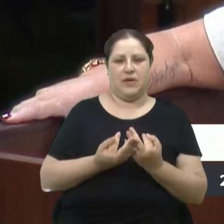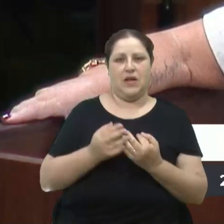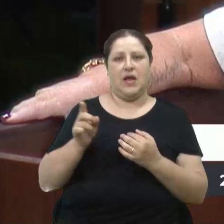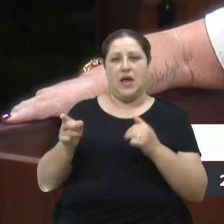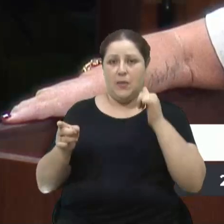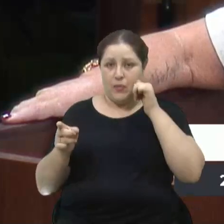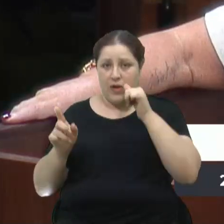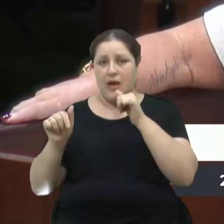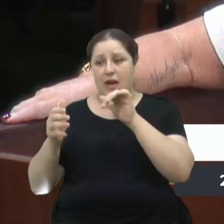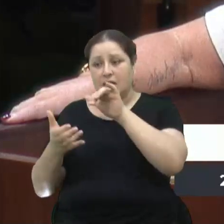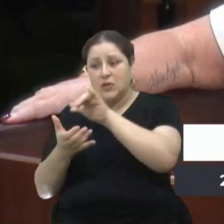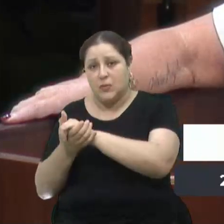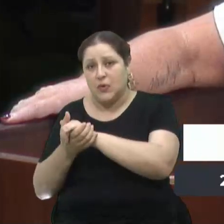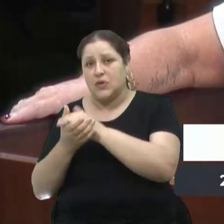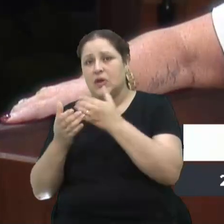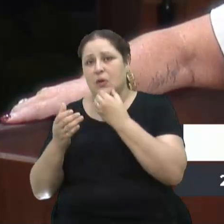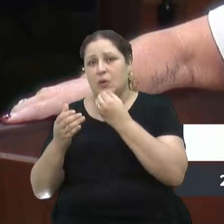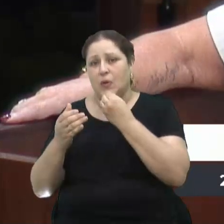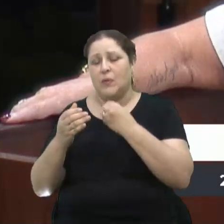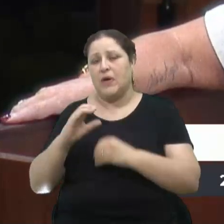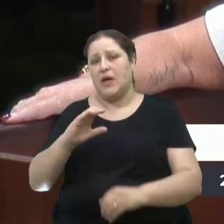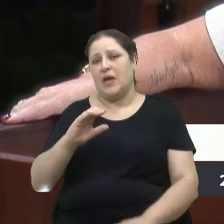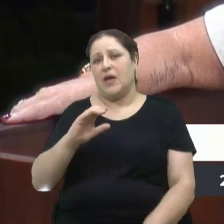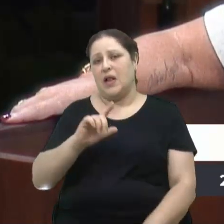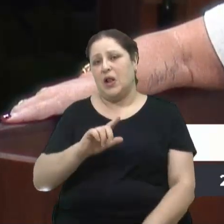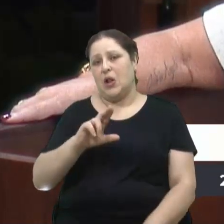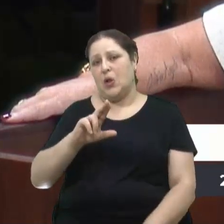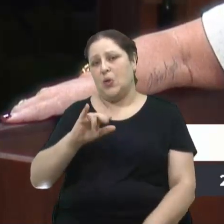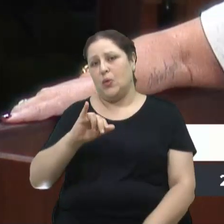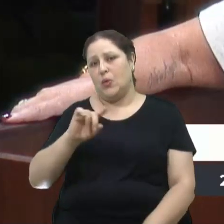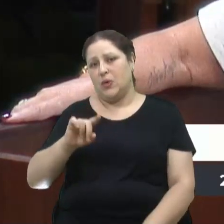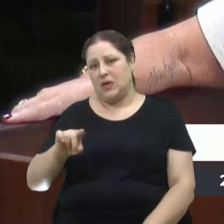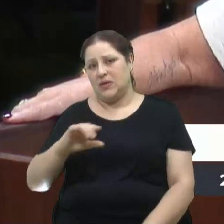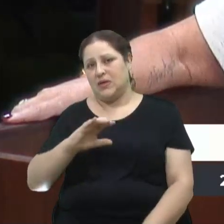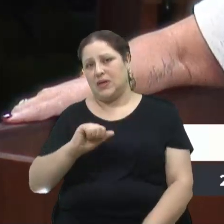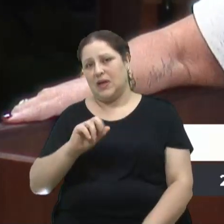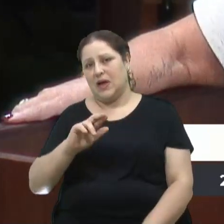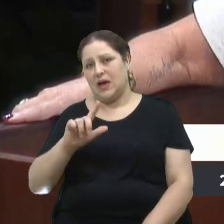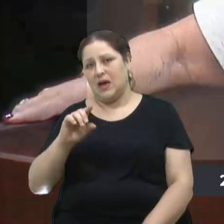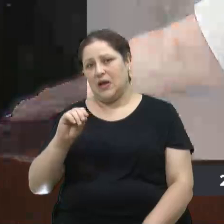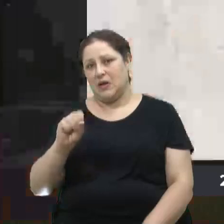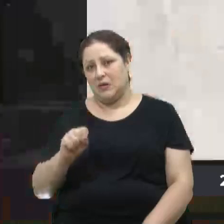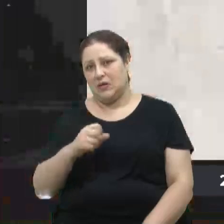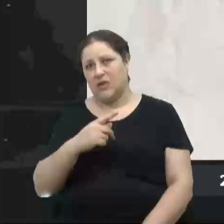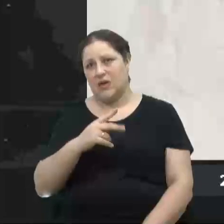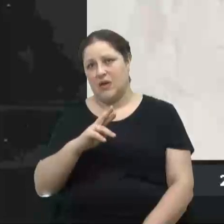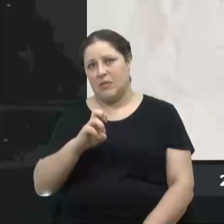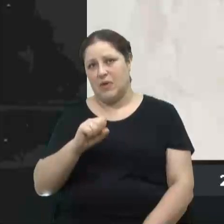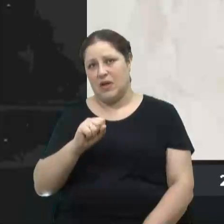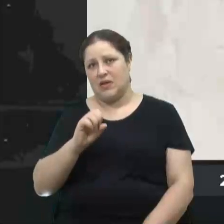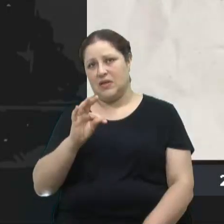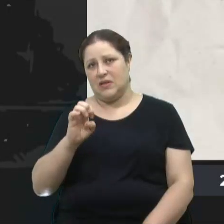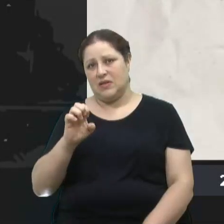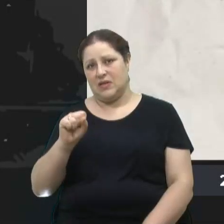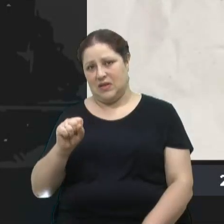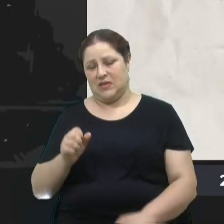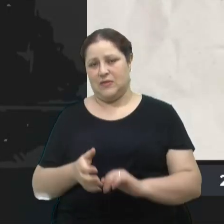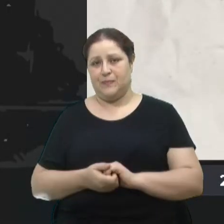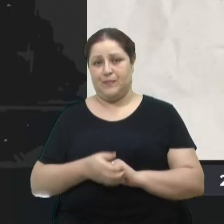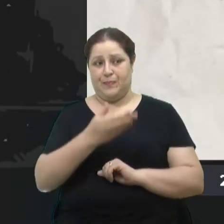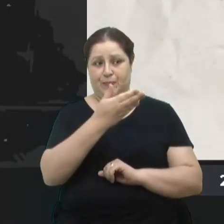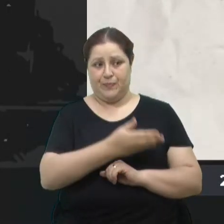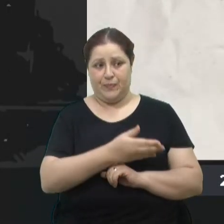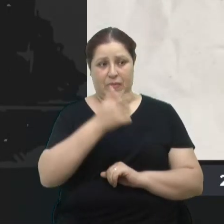além disso. Rosa Parks, ativista negra americana que lutou contra a lei de segregação